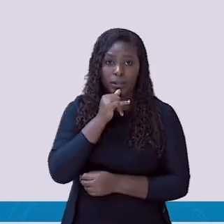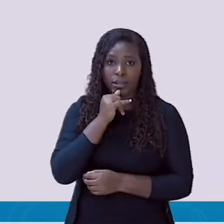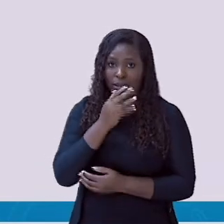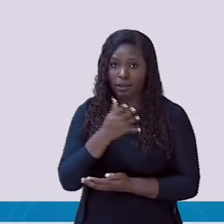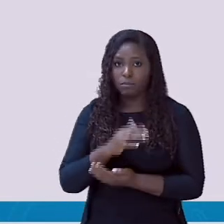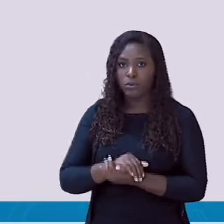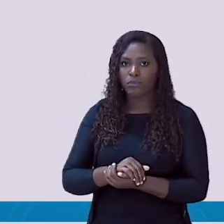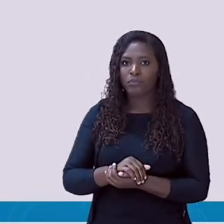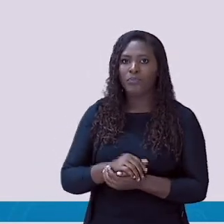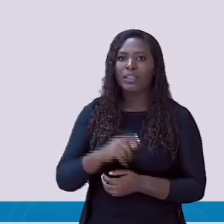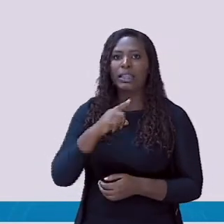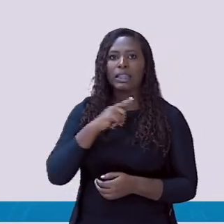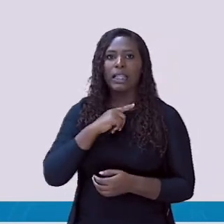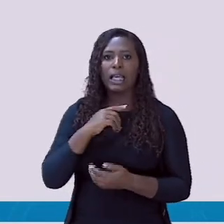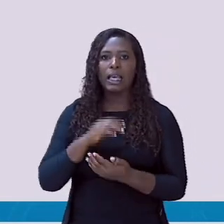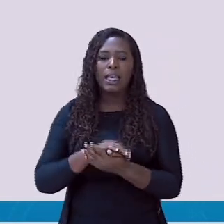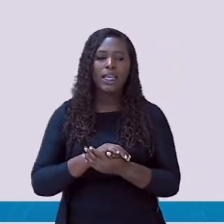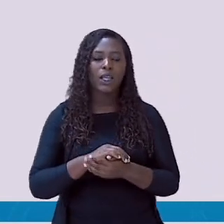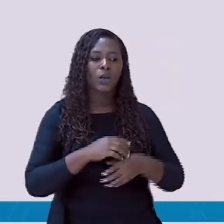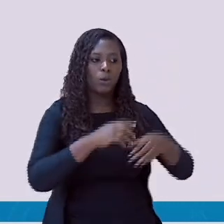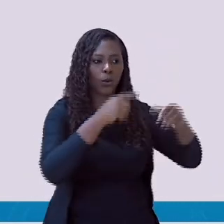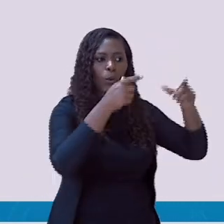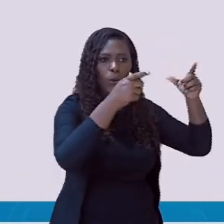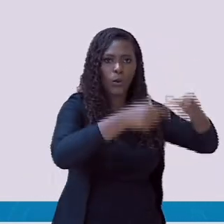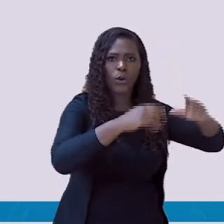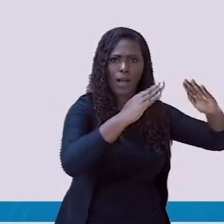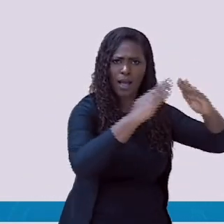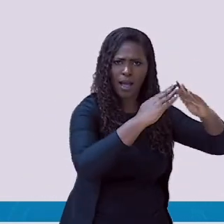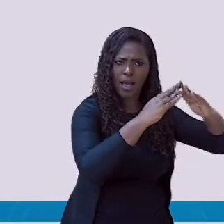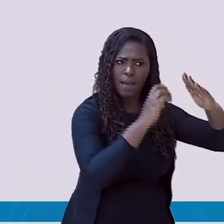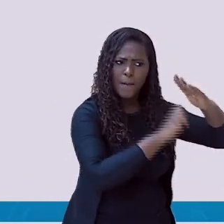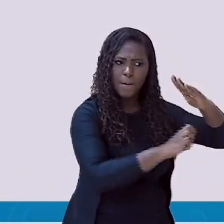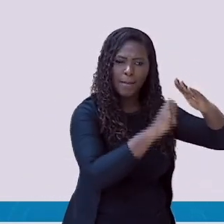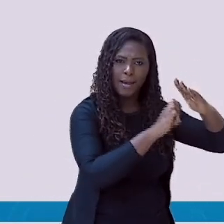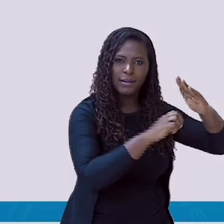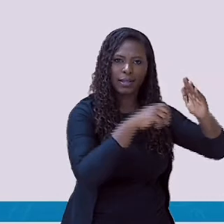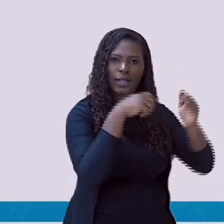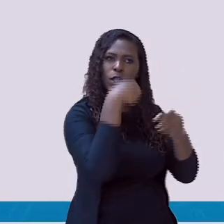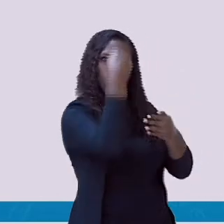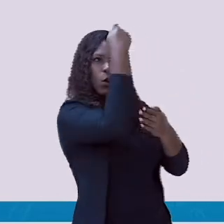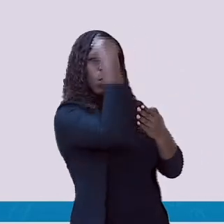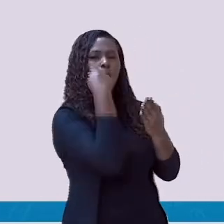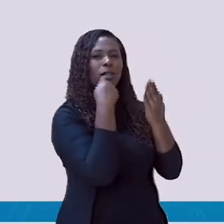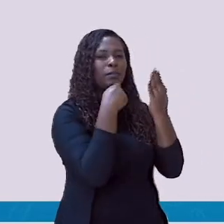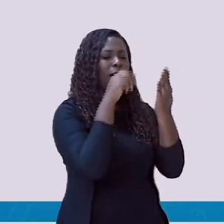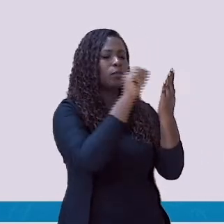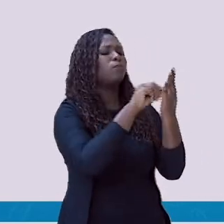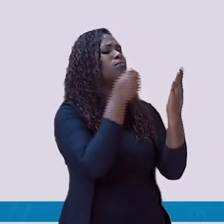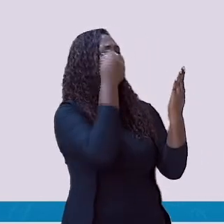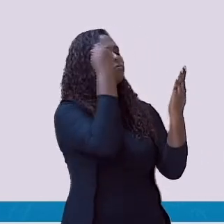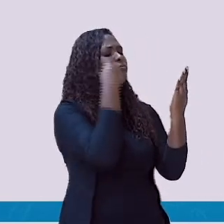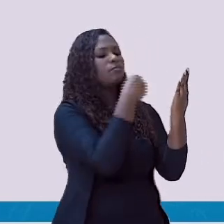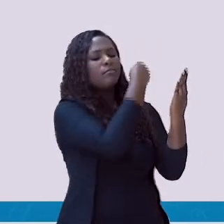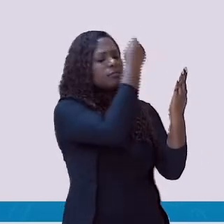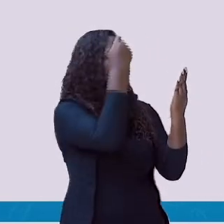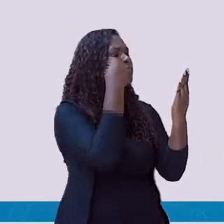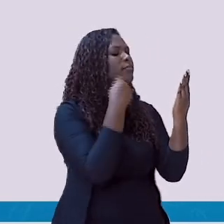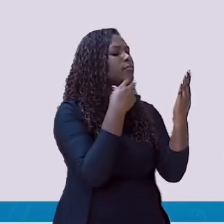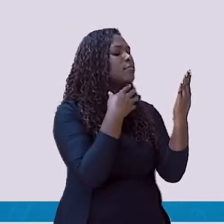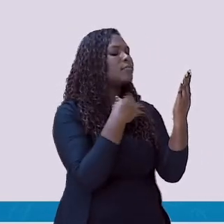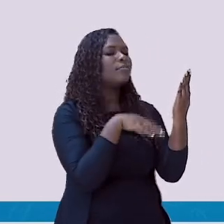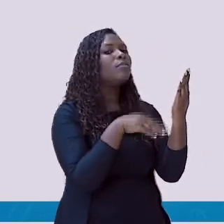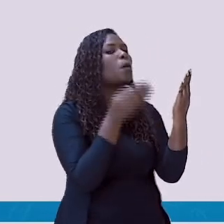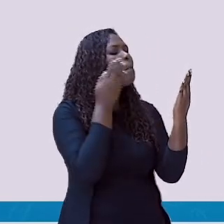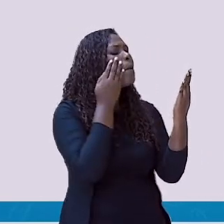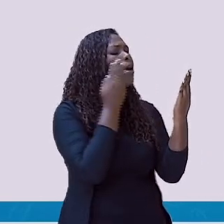é? Onde a empresa daquele cosmético convida alguém que já usou aquele cosmético para falar sobre ele.